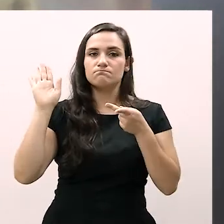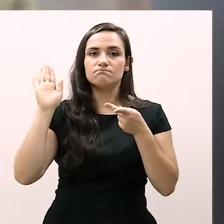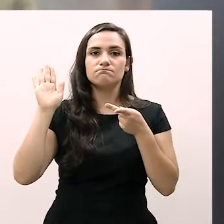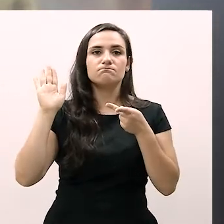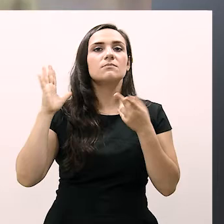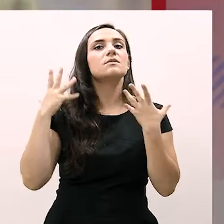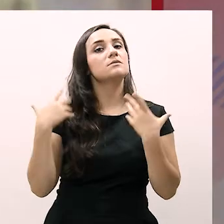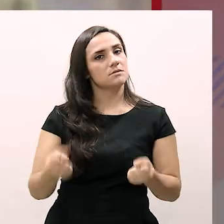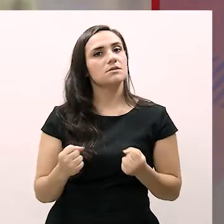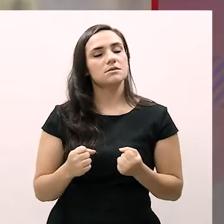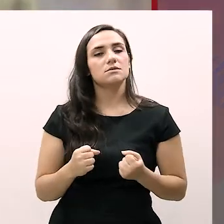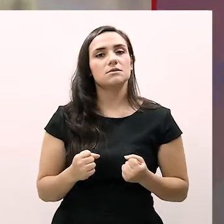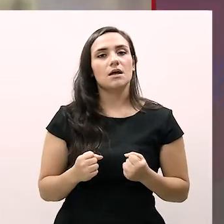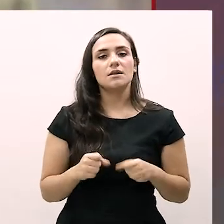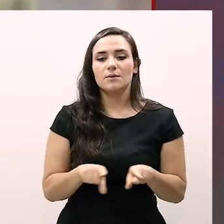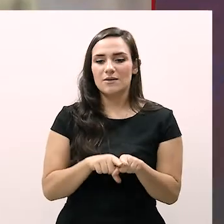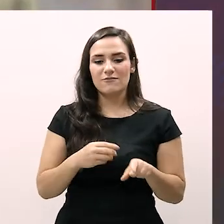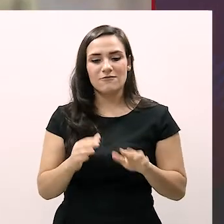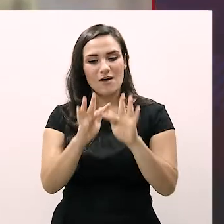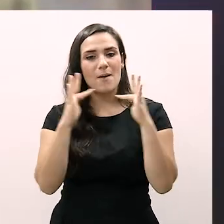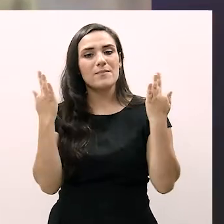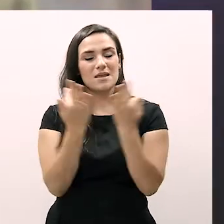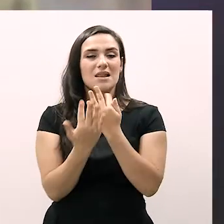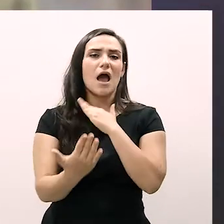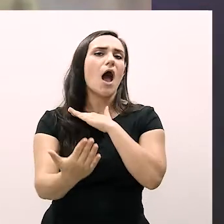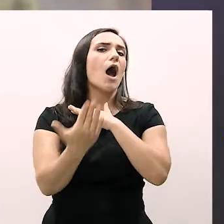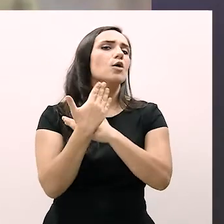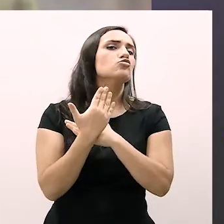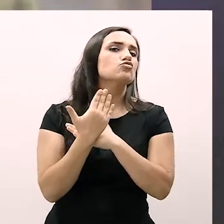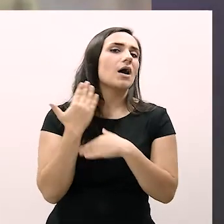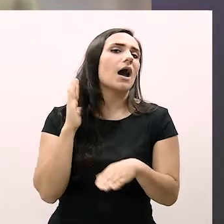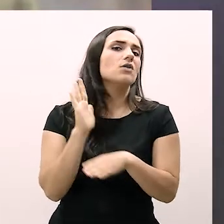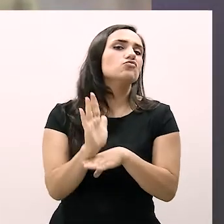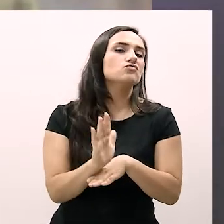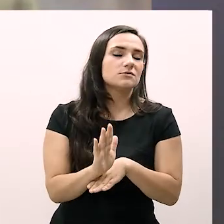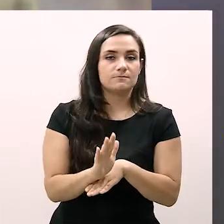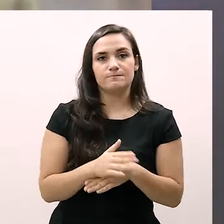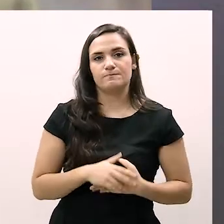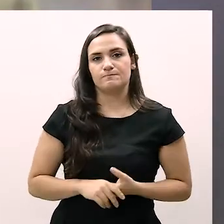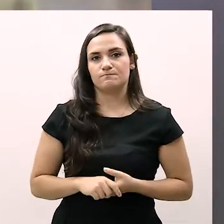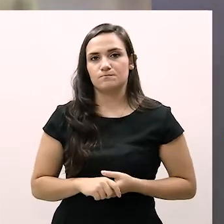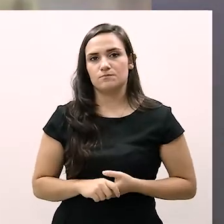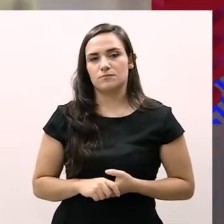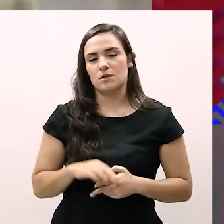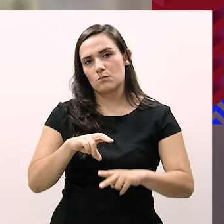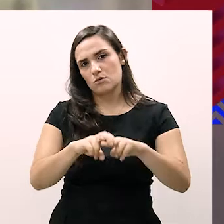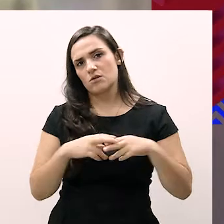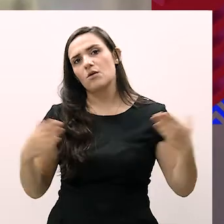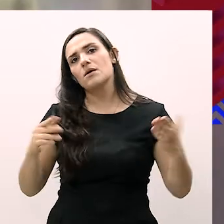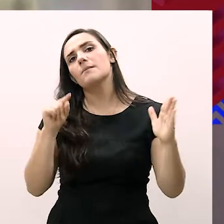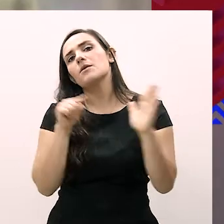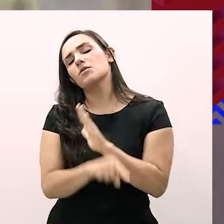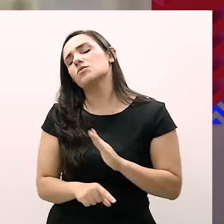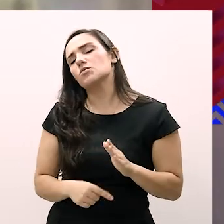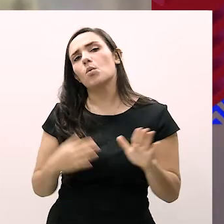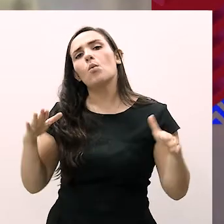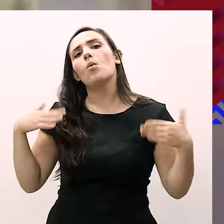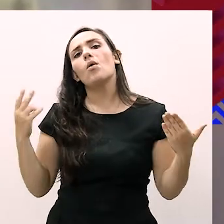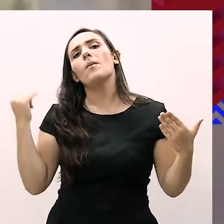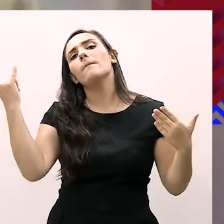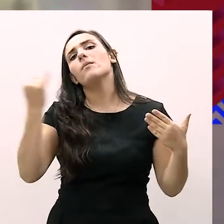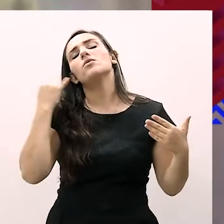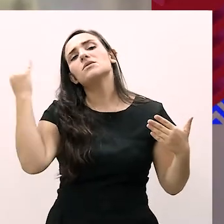esse paciente vive, inclusive da família. Qual que é a importância, né, quando realmente uma decisão